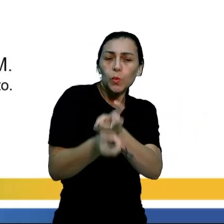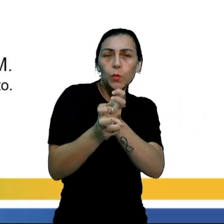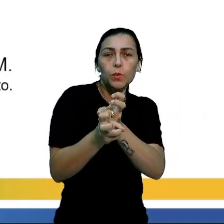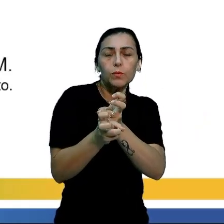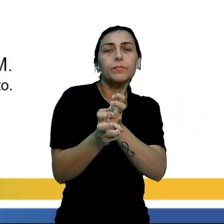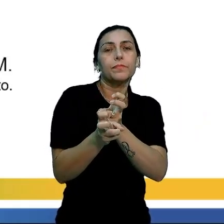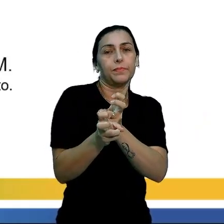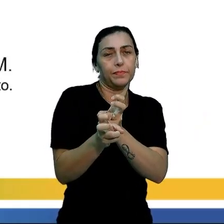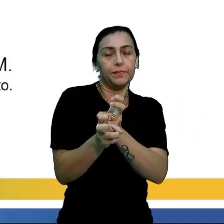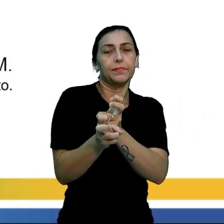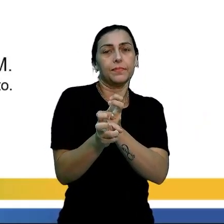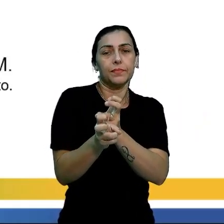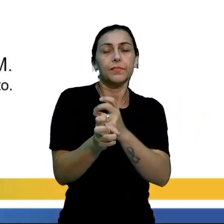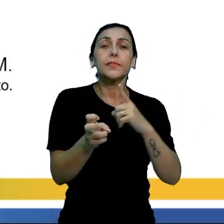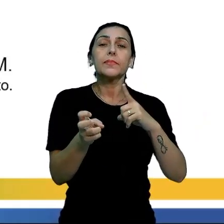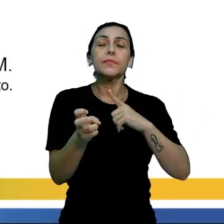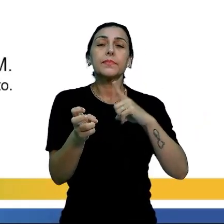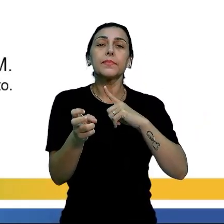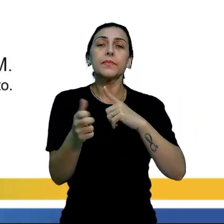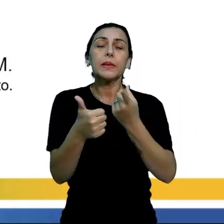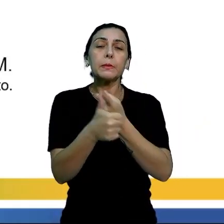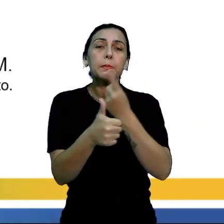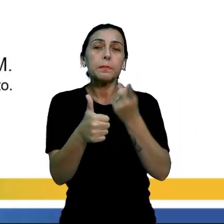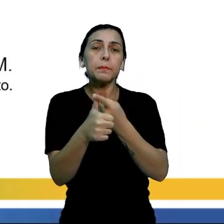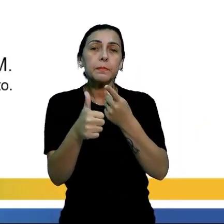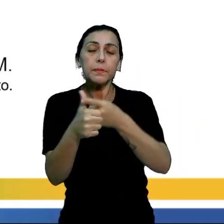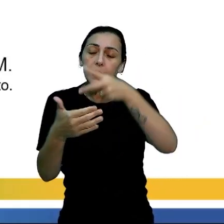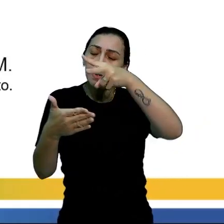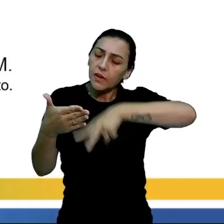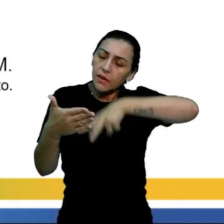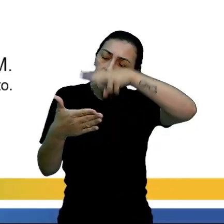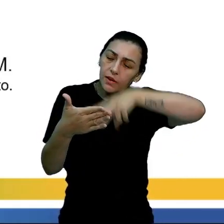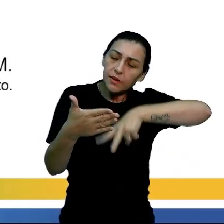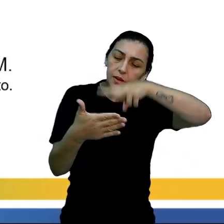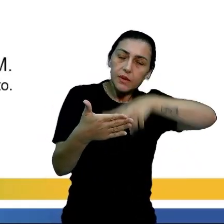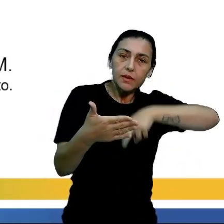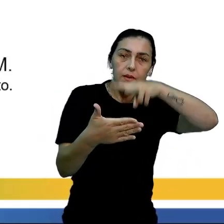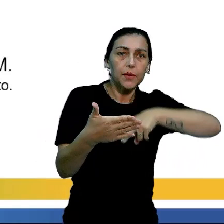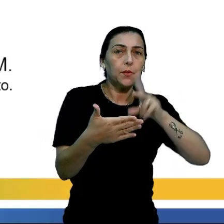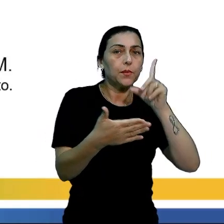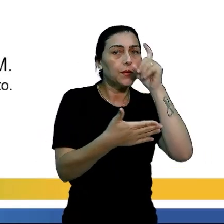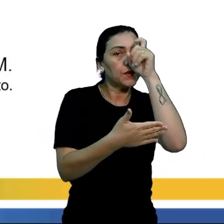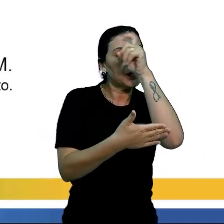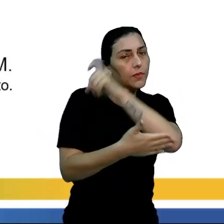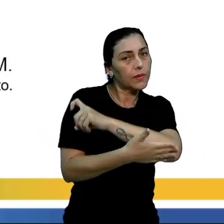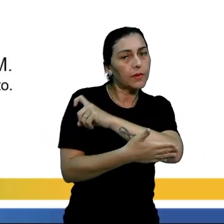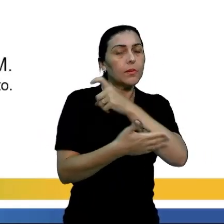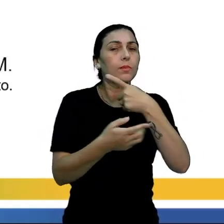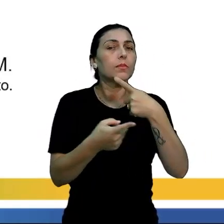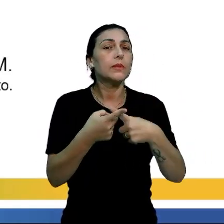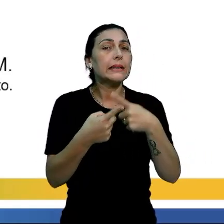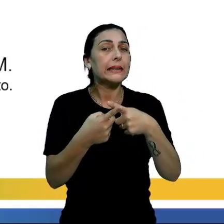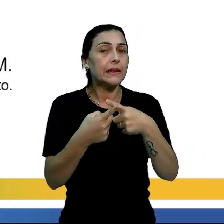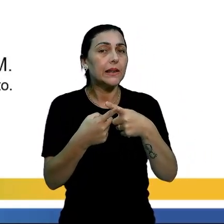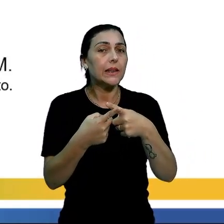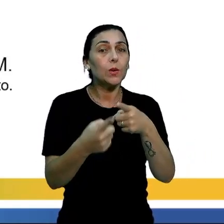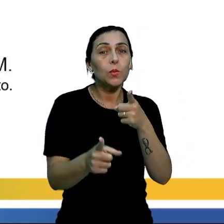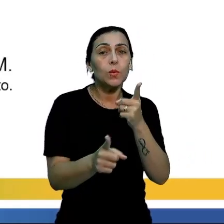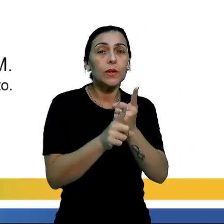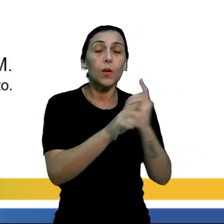né? A primeira lida aí fica às vezes difícil, né? Situar